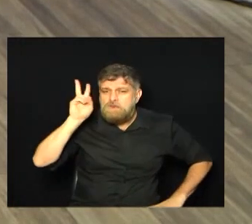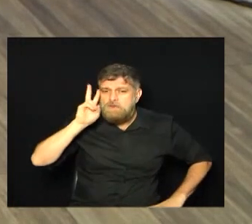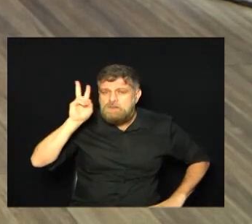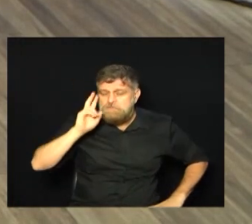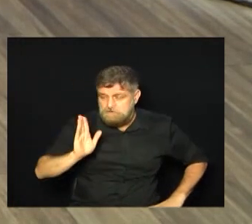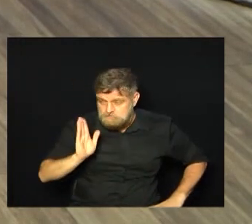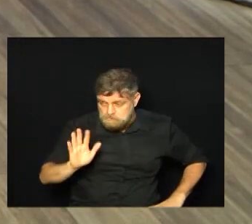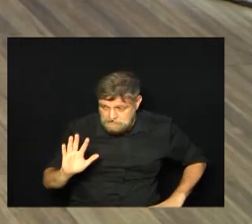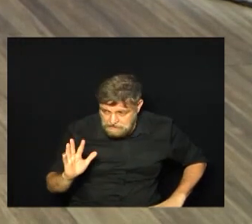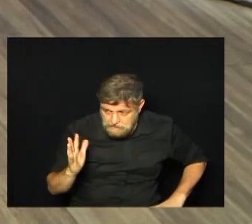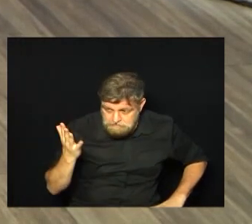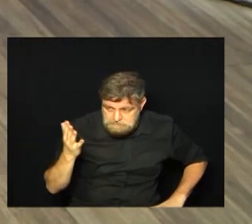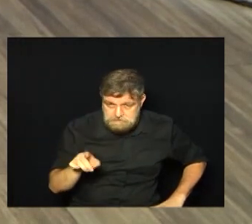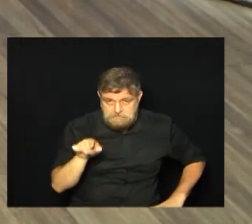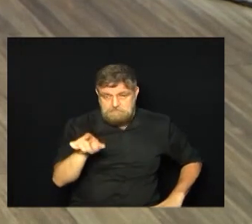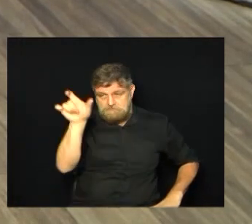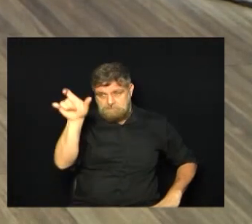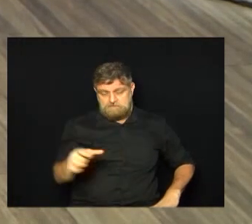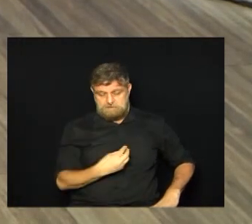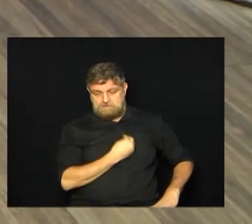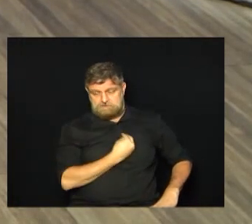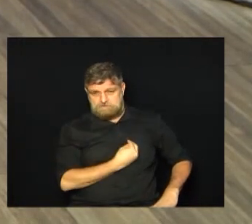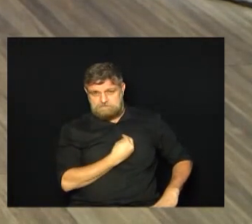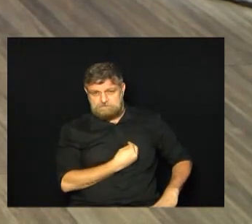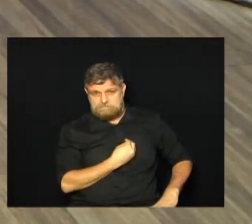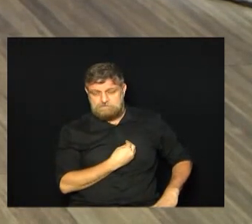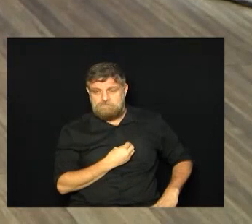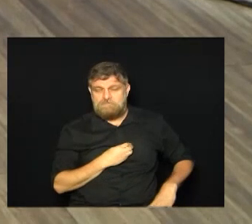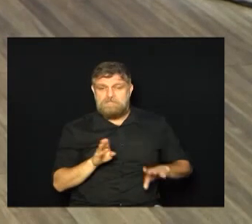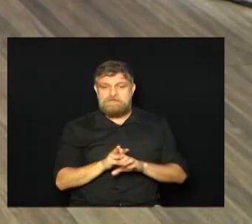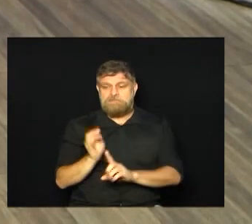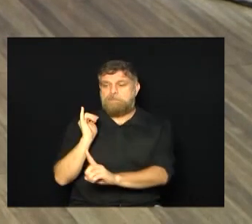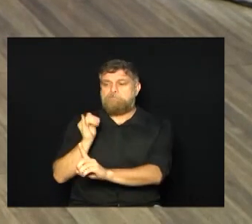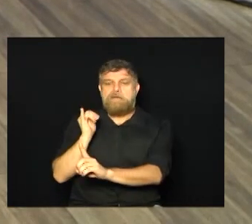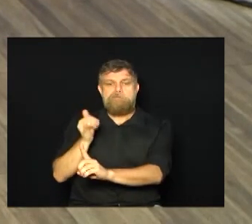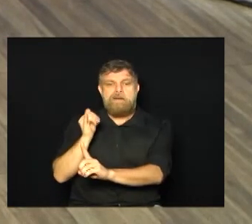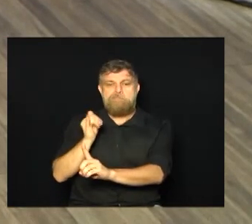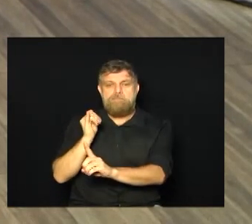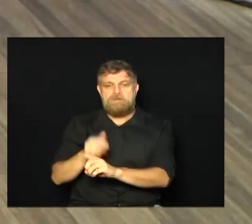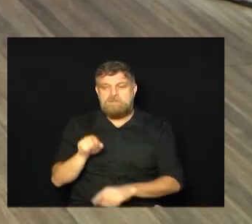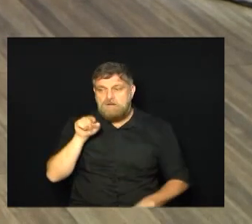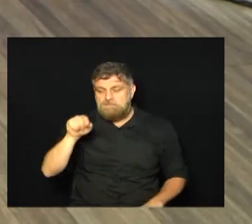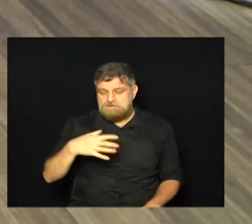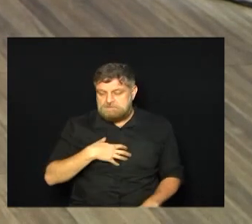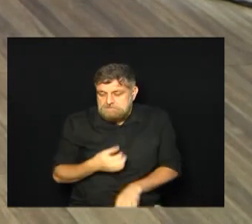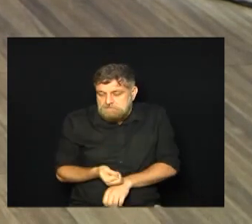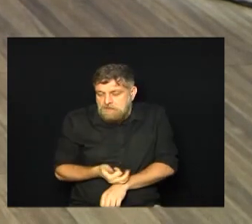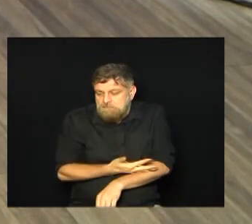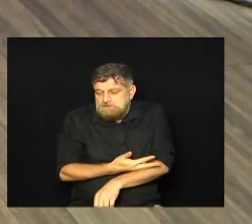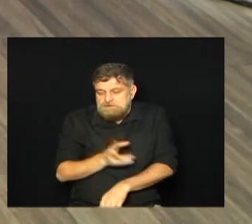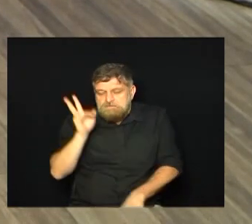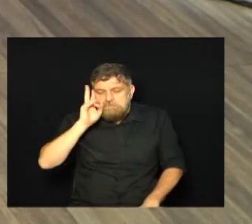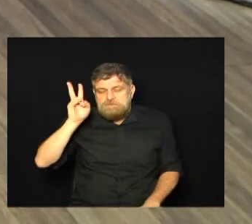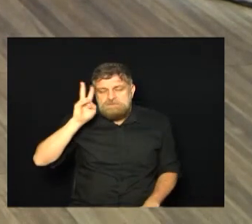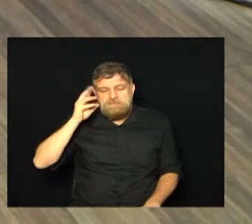já aconteceu com você e do que te contaram, você se emociona, você lembra daquilo que